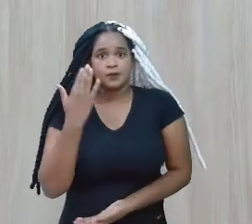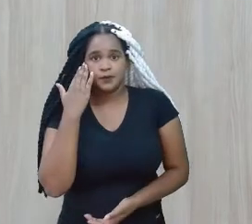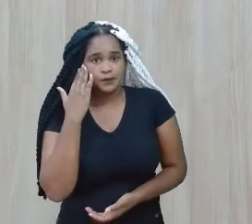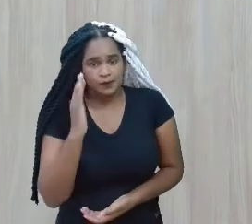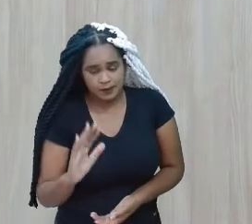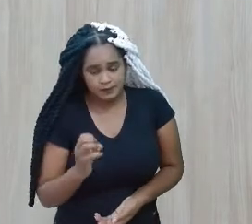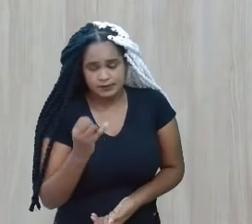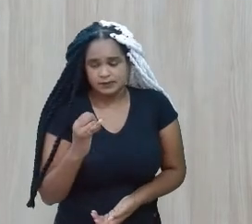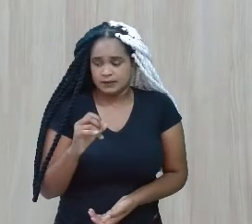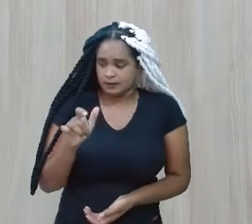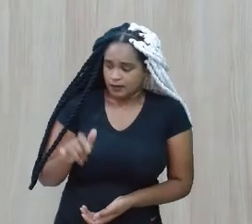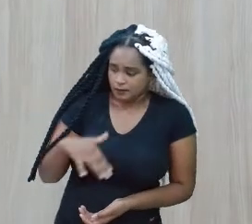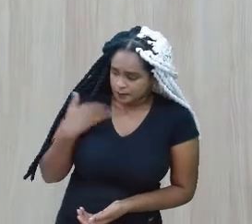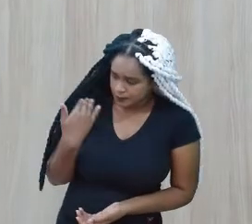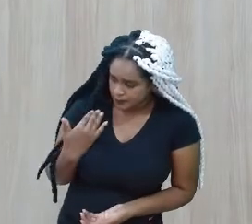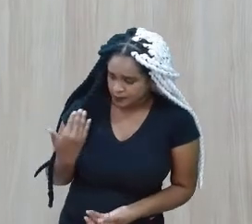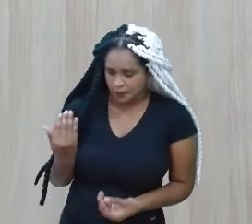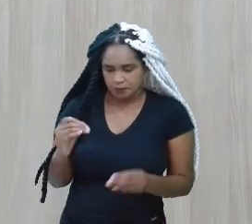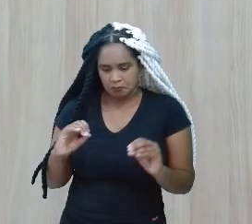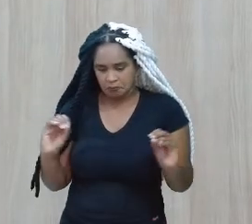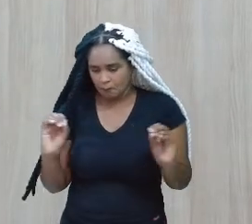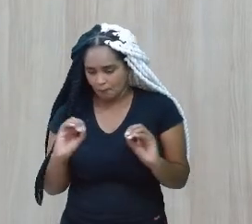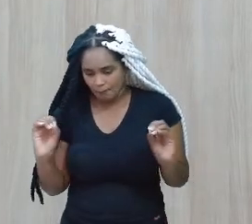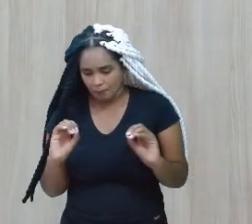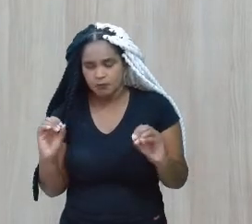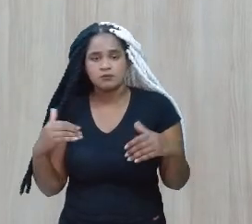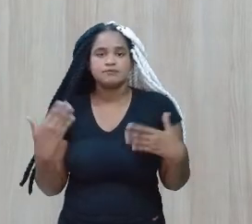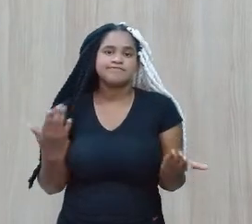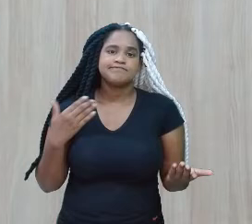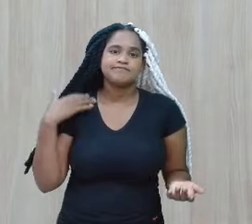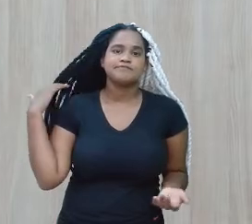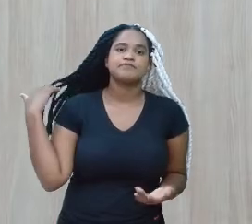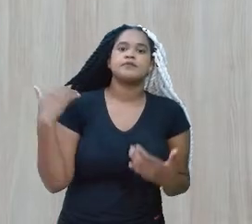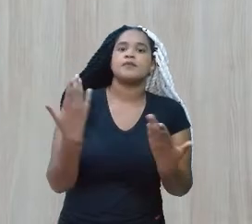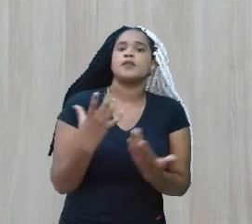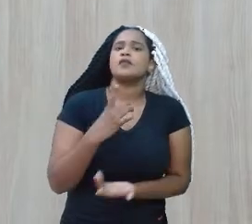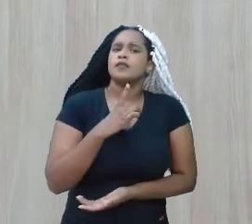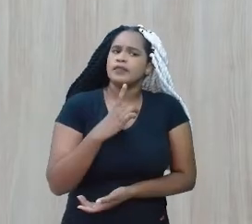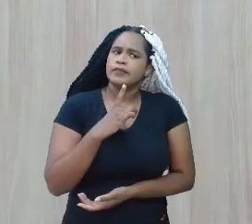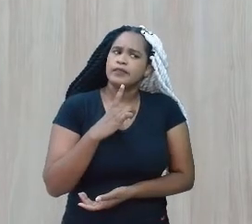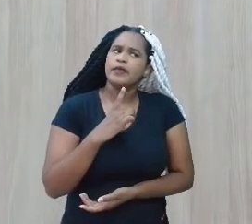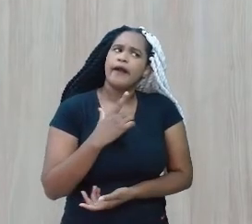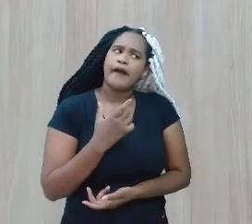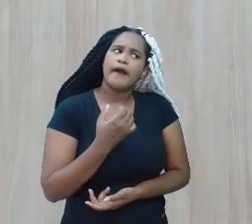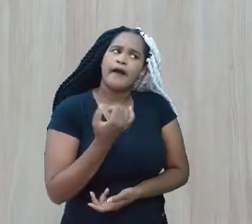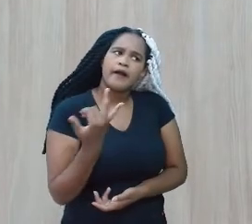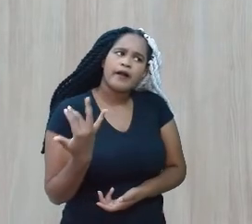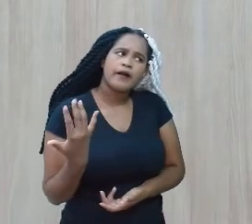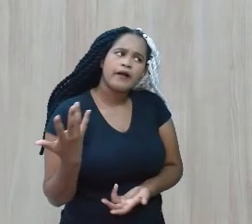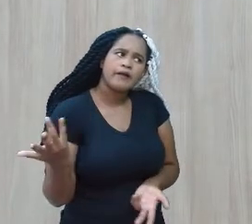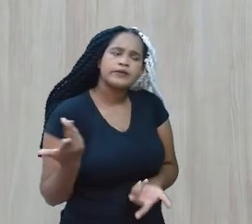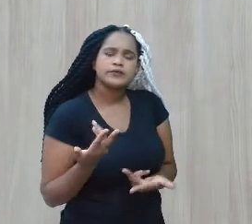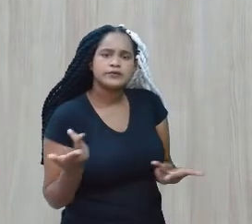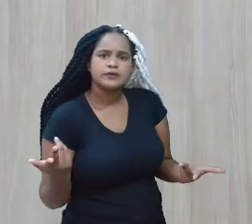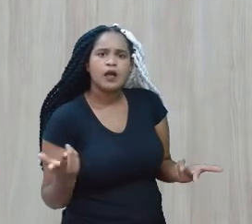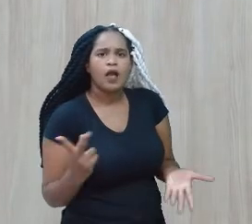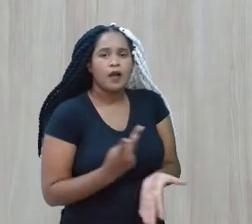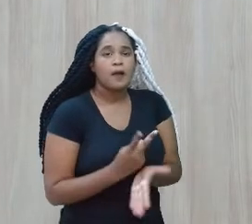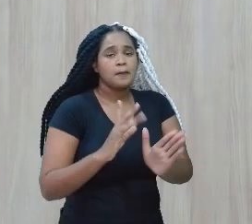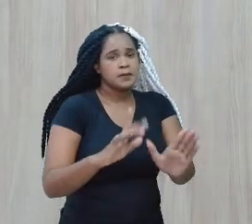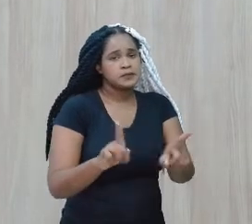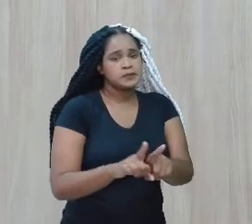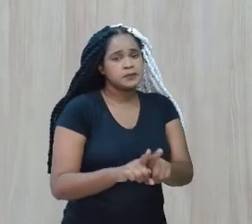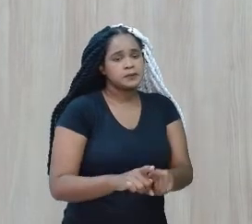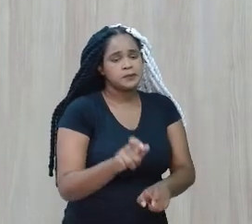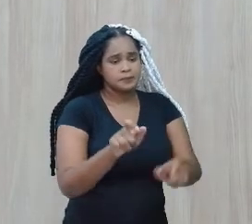tinha sido morto naquela semana. Então, um fato aconteceu, mas também há imaginações